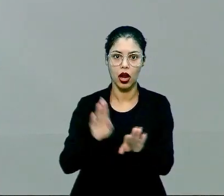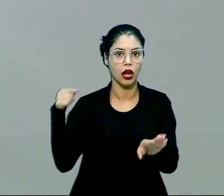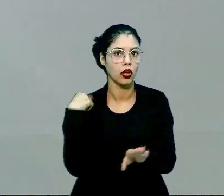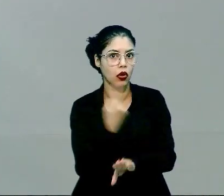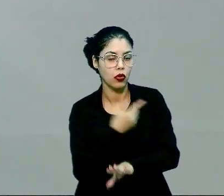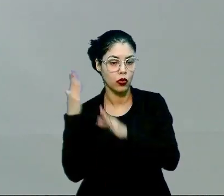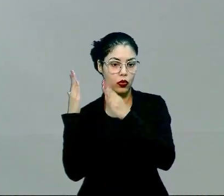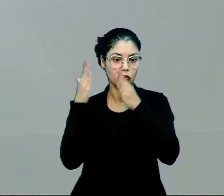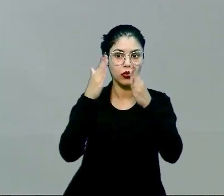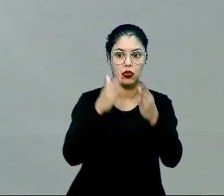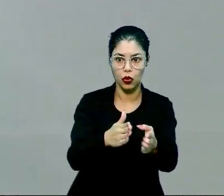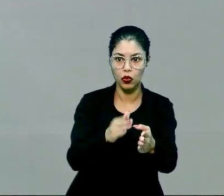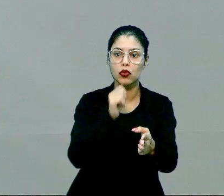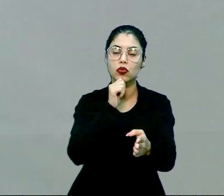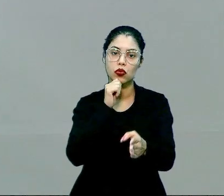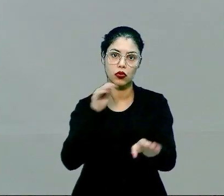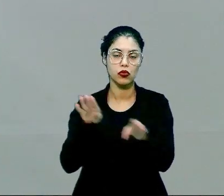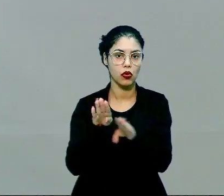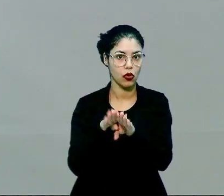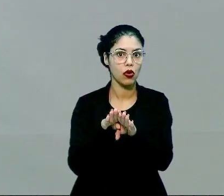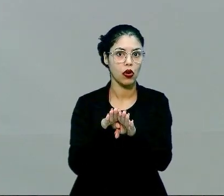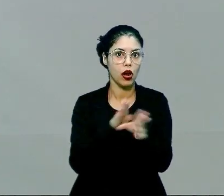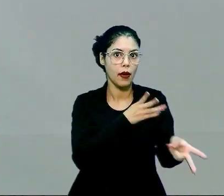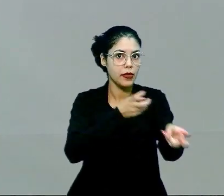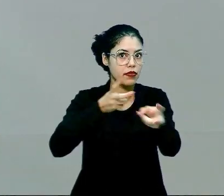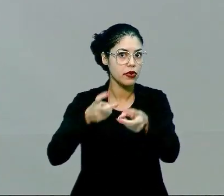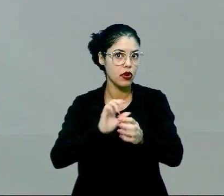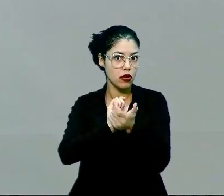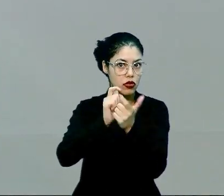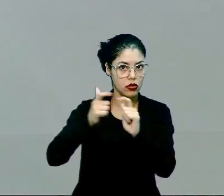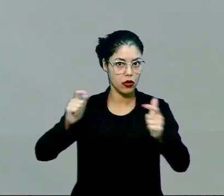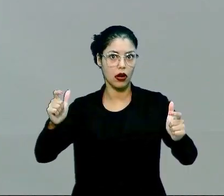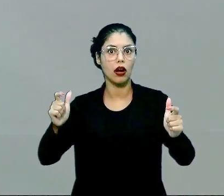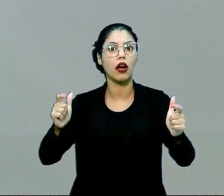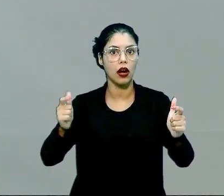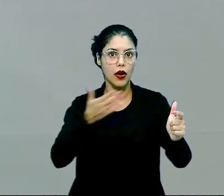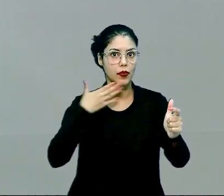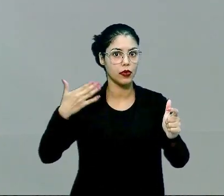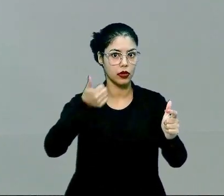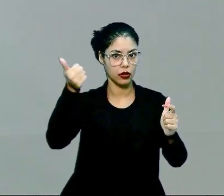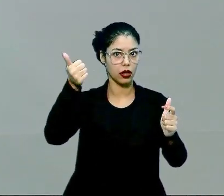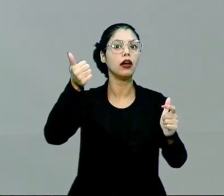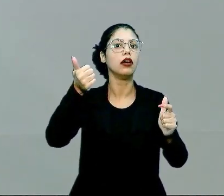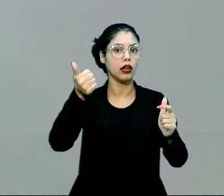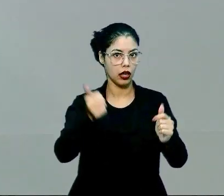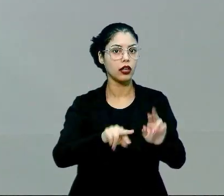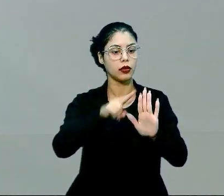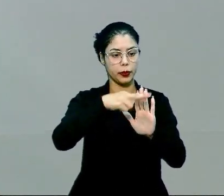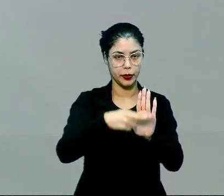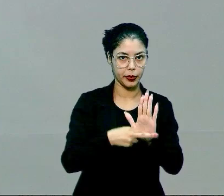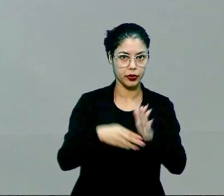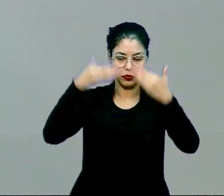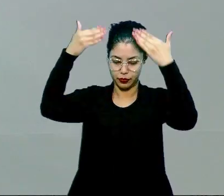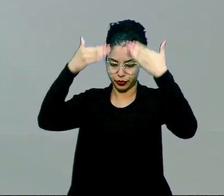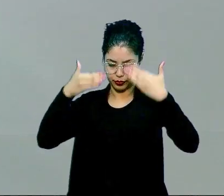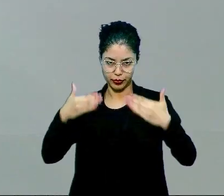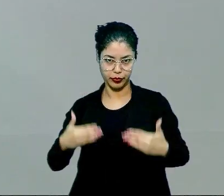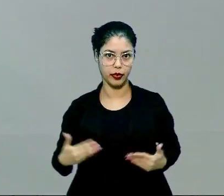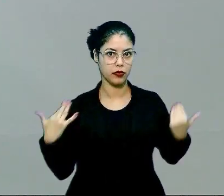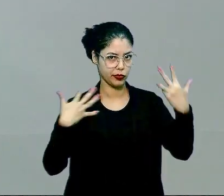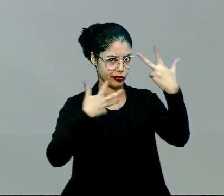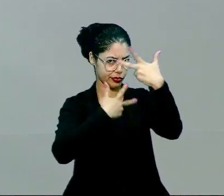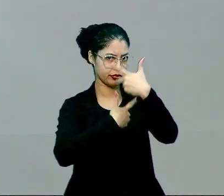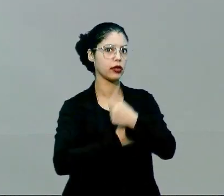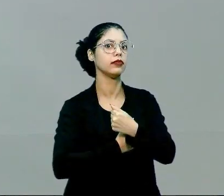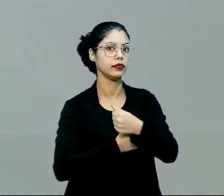a gente direciona a prática de atividade física. Tem essa perspectiva tanto de almejar o aspecto do padrão de beleza, né? Que isso seria também,